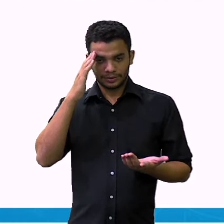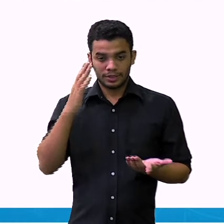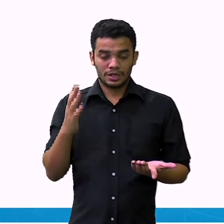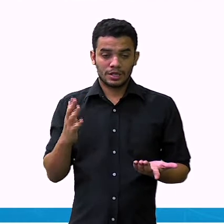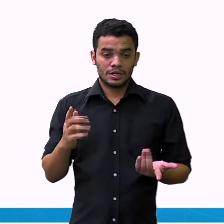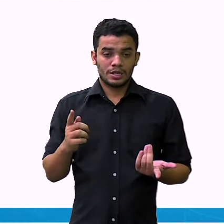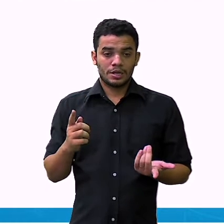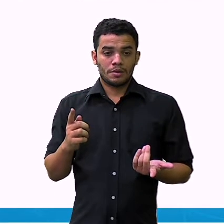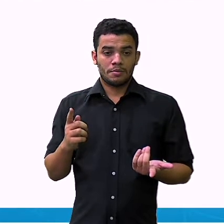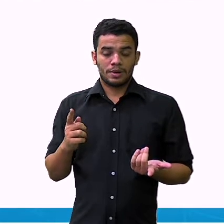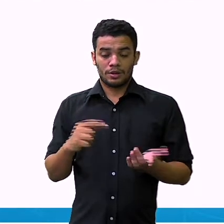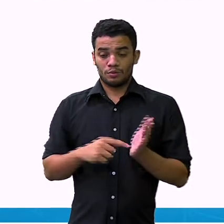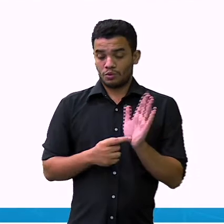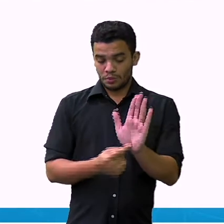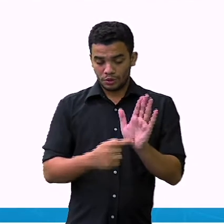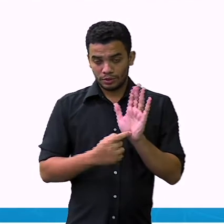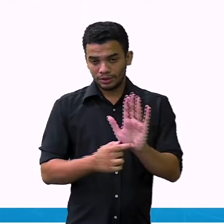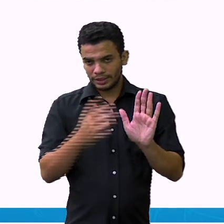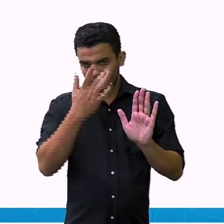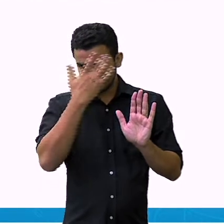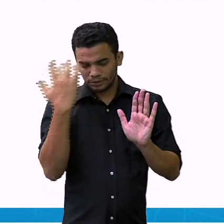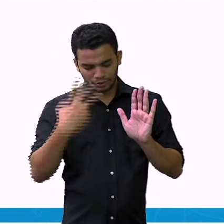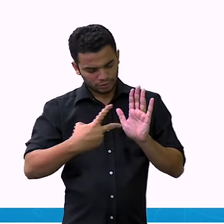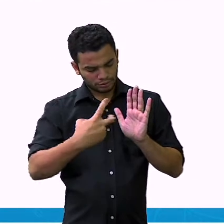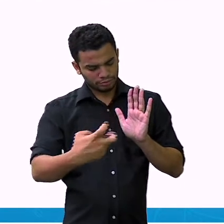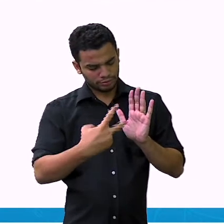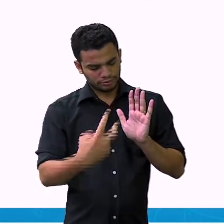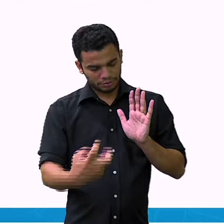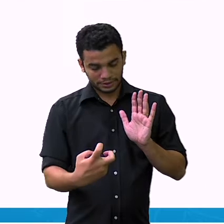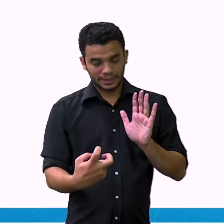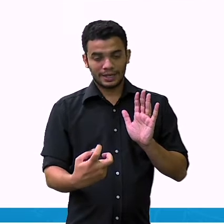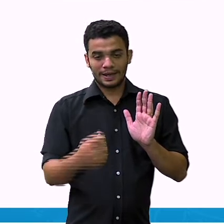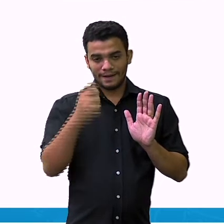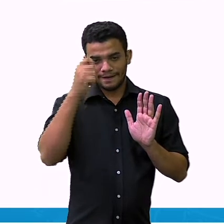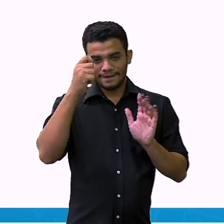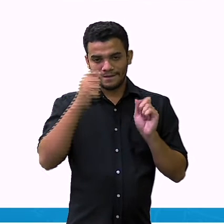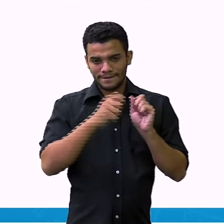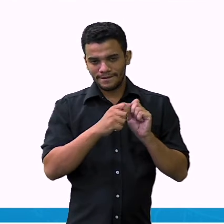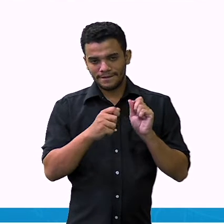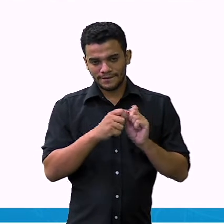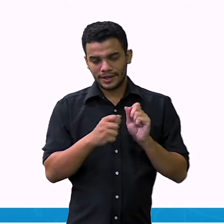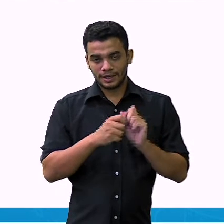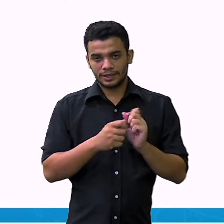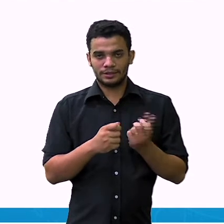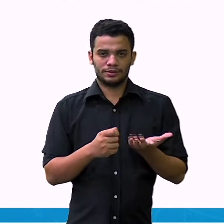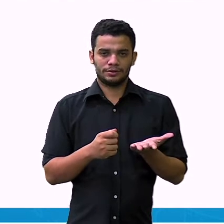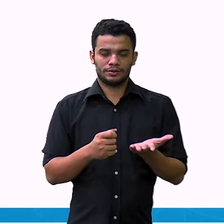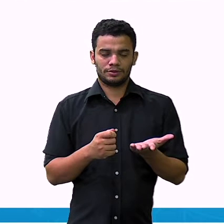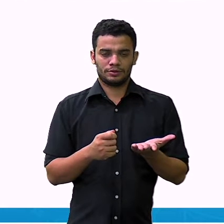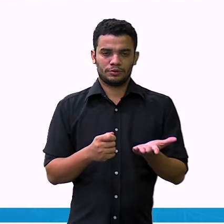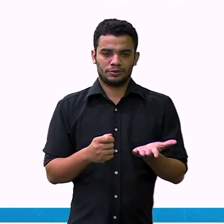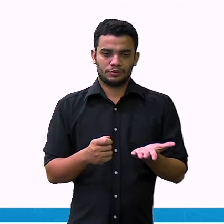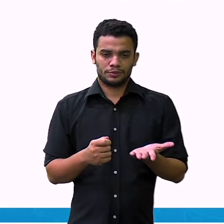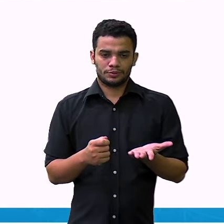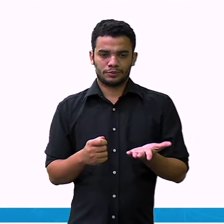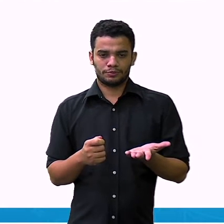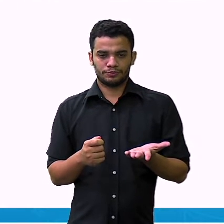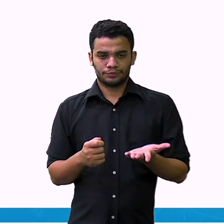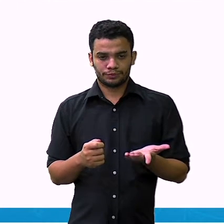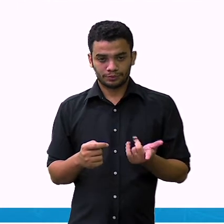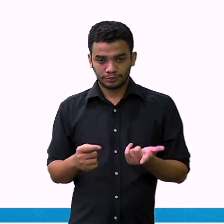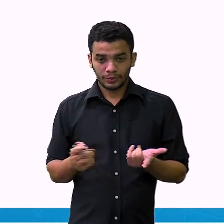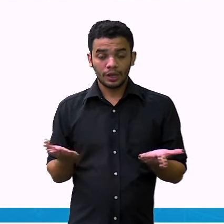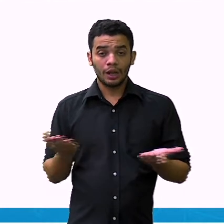possa compreender estes números de forma visual, através de desenhos.